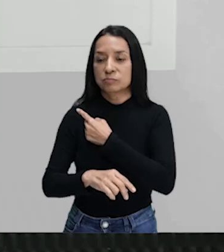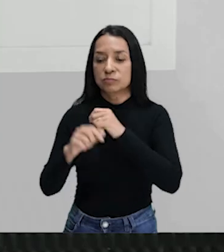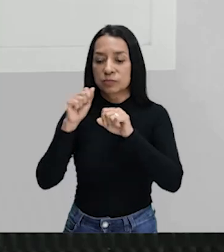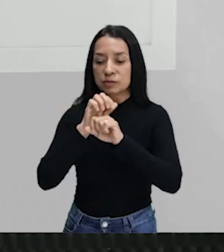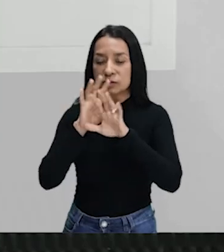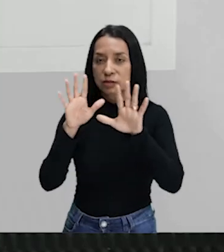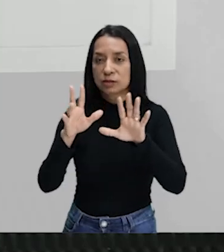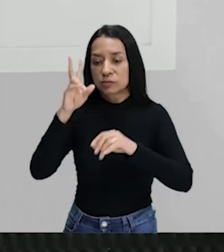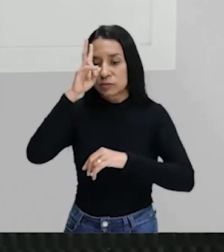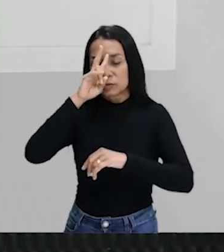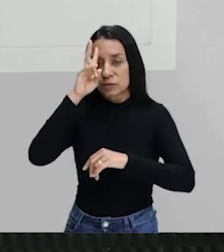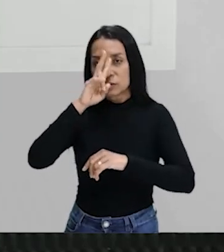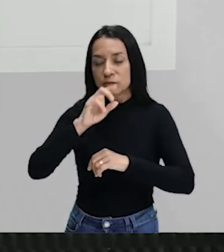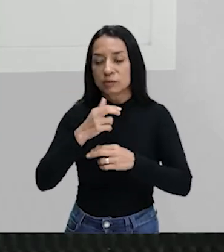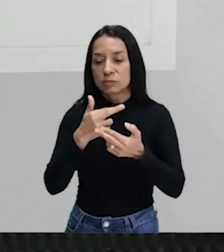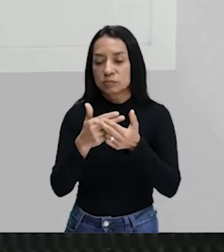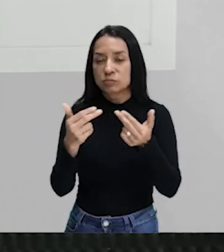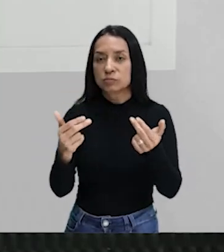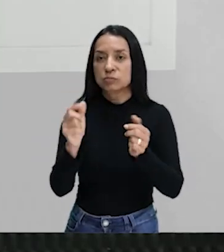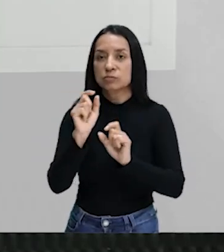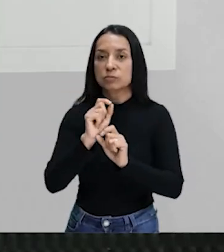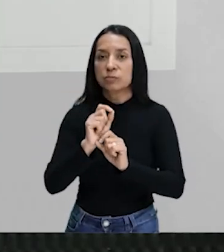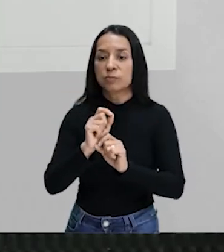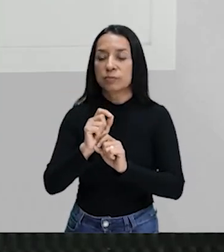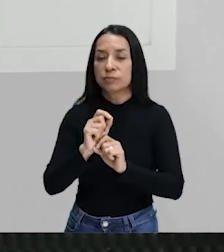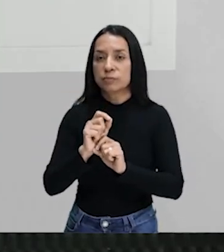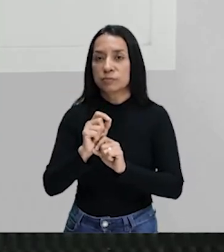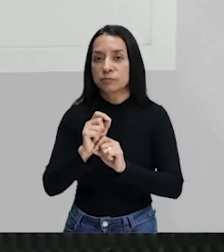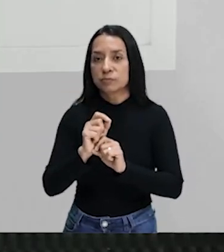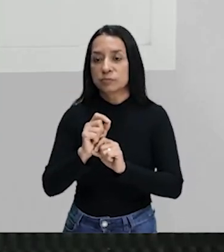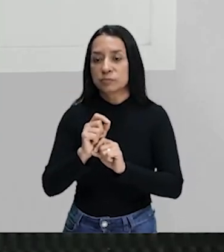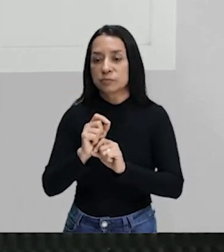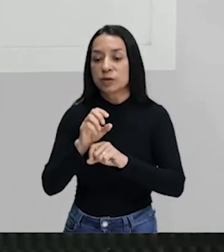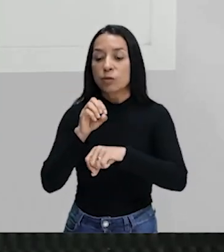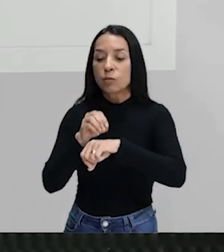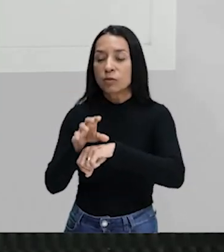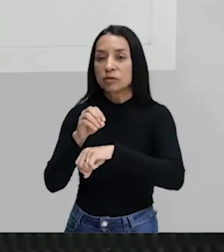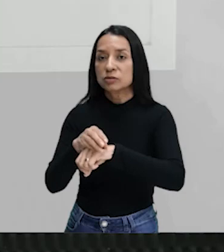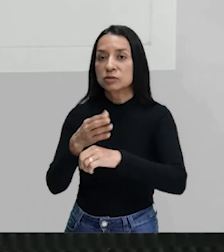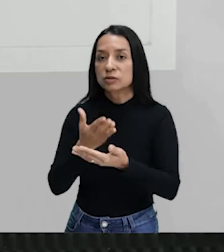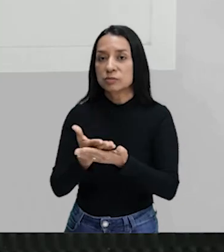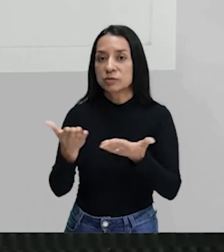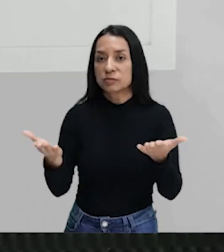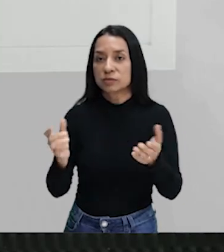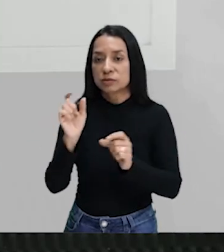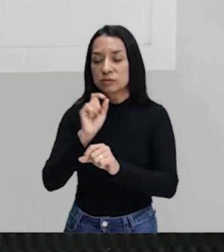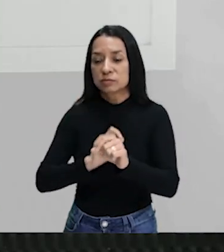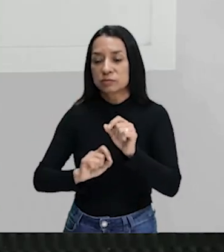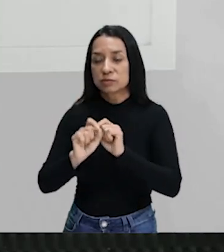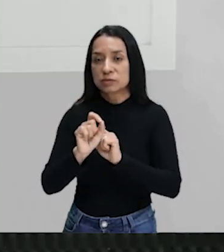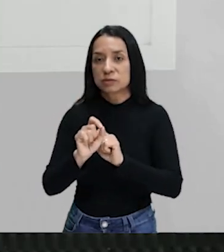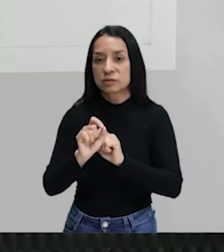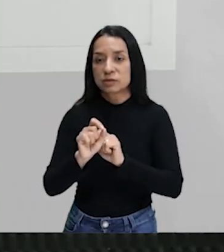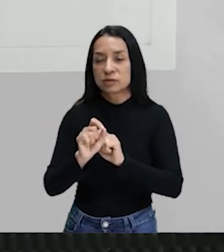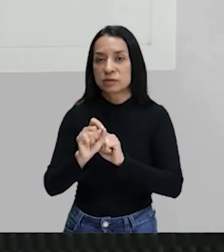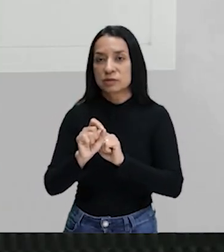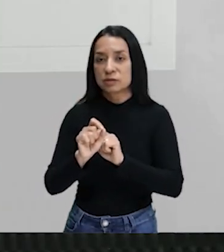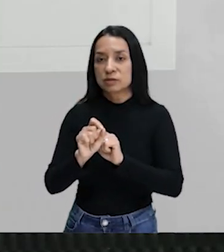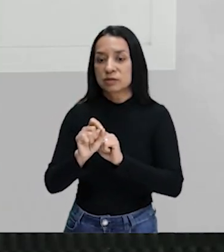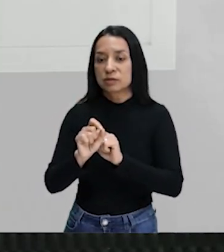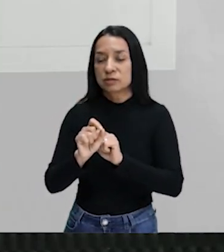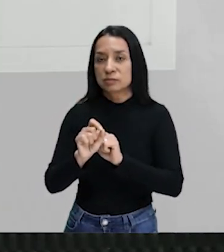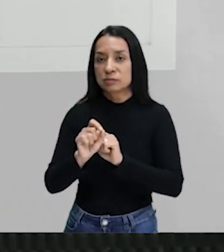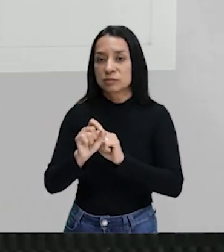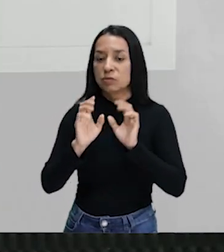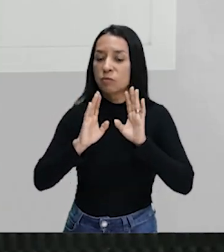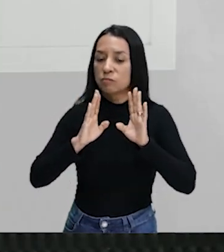Agora lembre de uma coisa, quando você pega uma observação, uma dica para você, você que é aí um